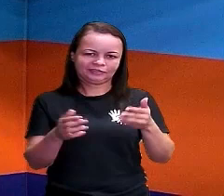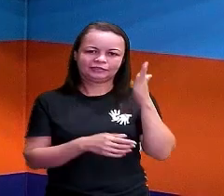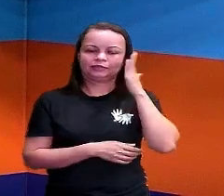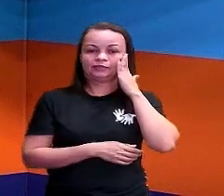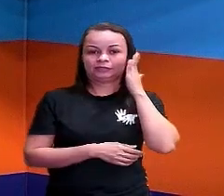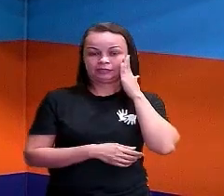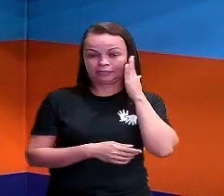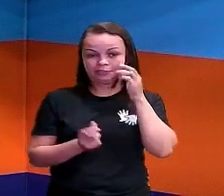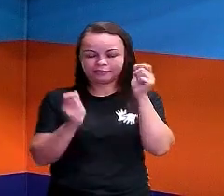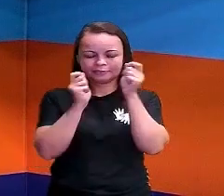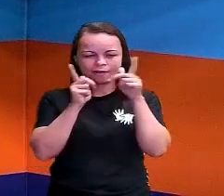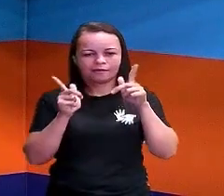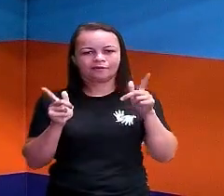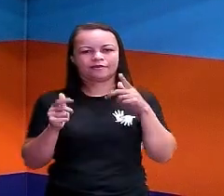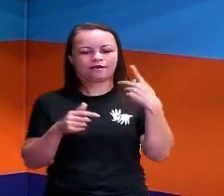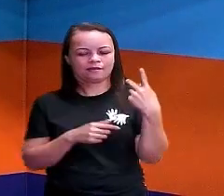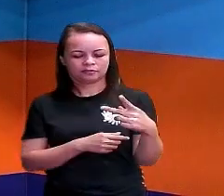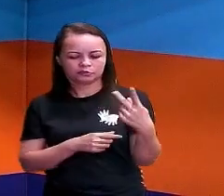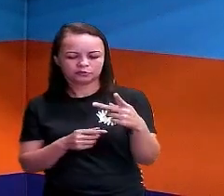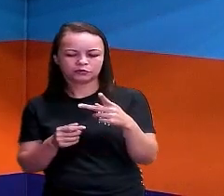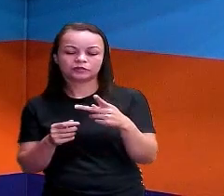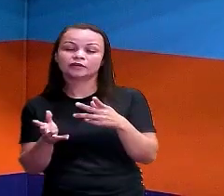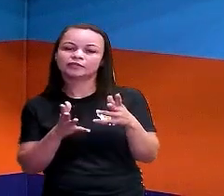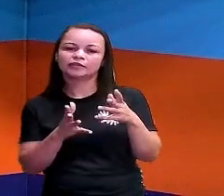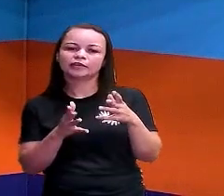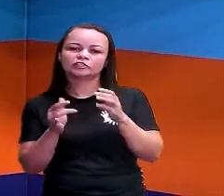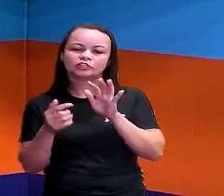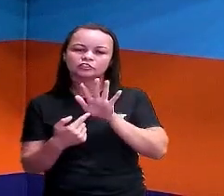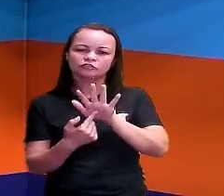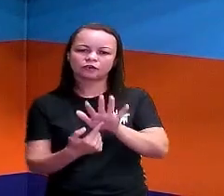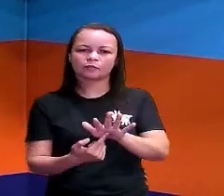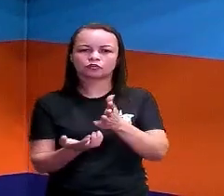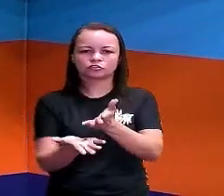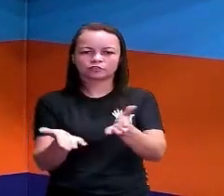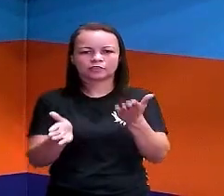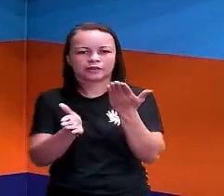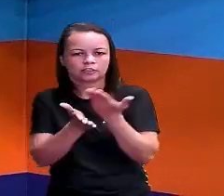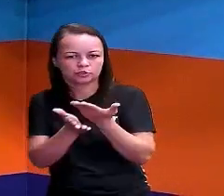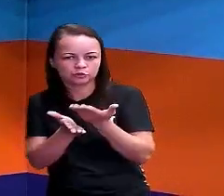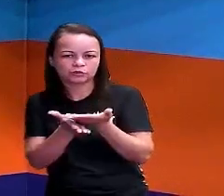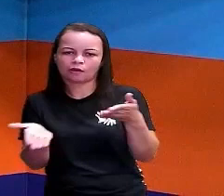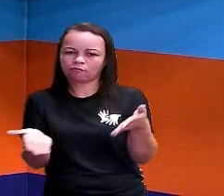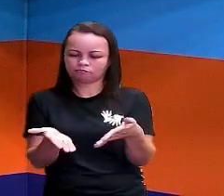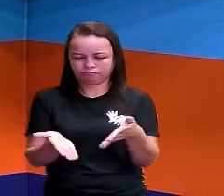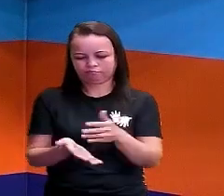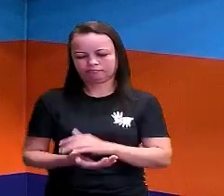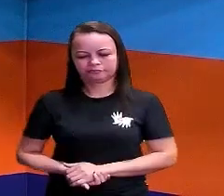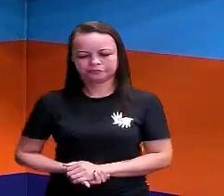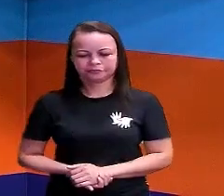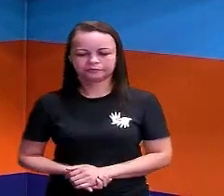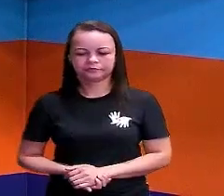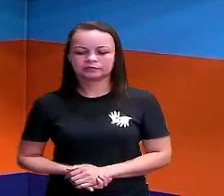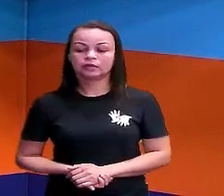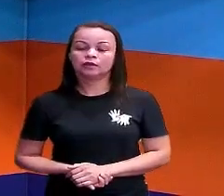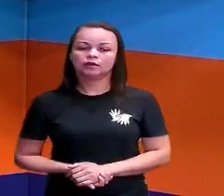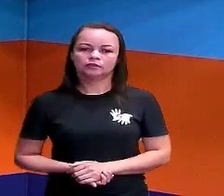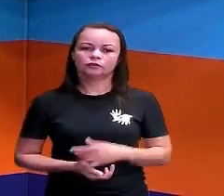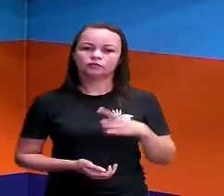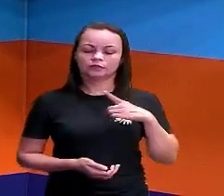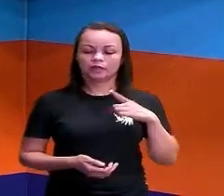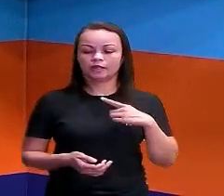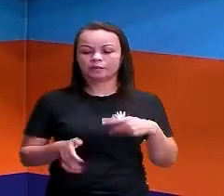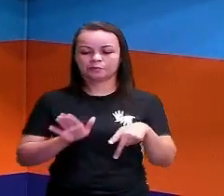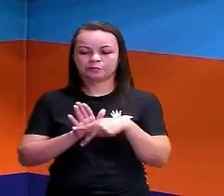pudessem se ligar no que a gente vai trabalhar aqui hoje. Então, vamos para as propriedades da